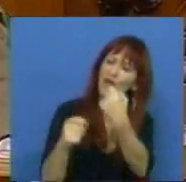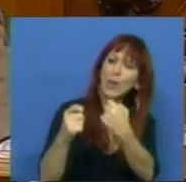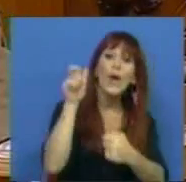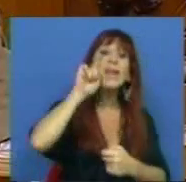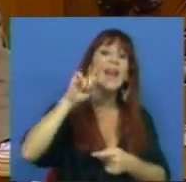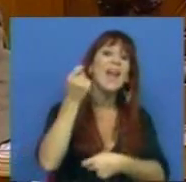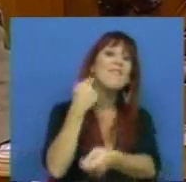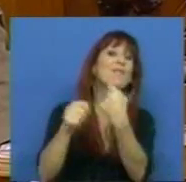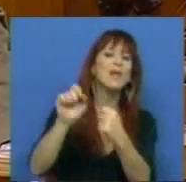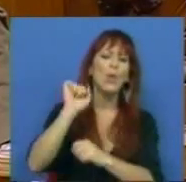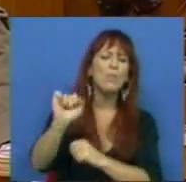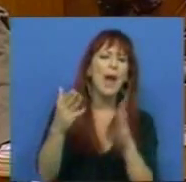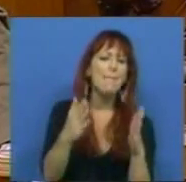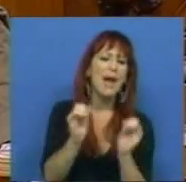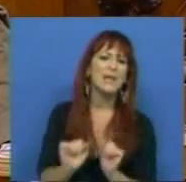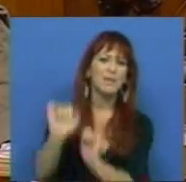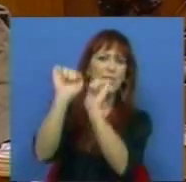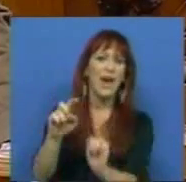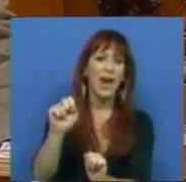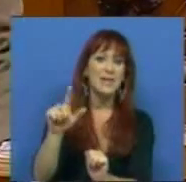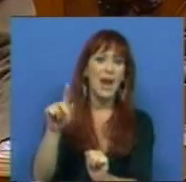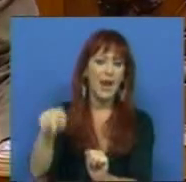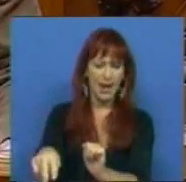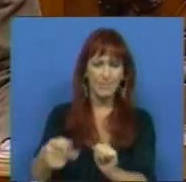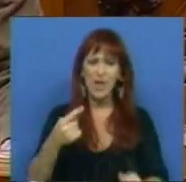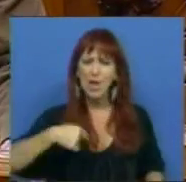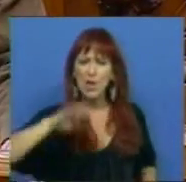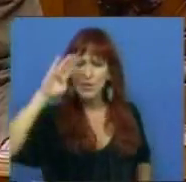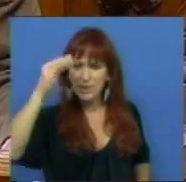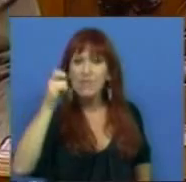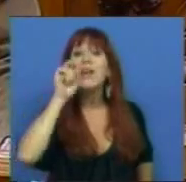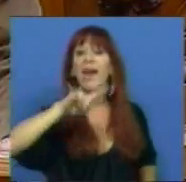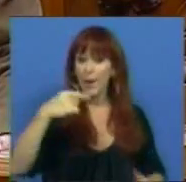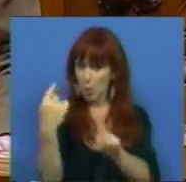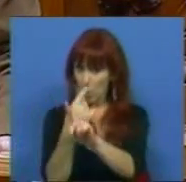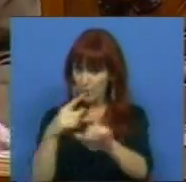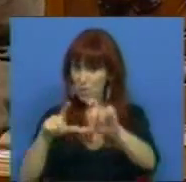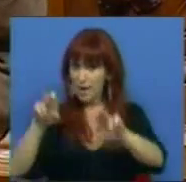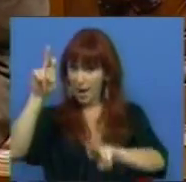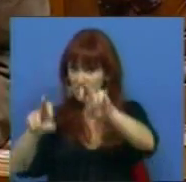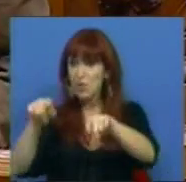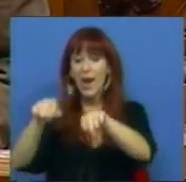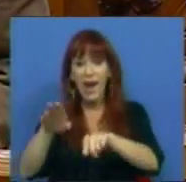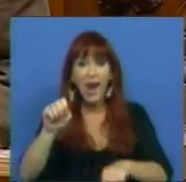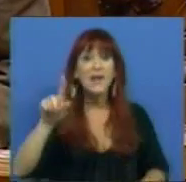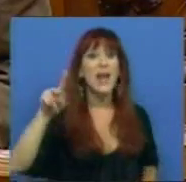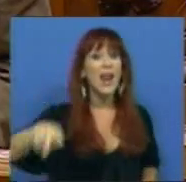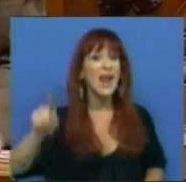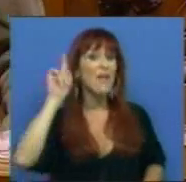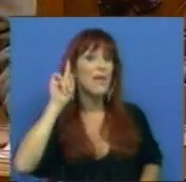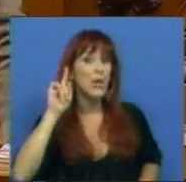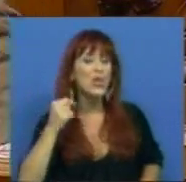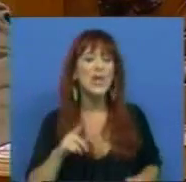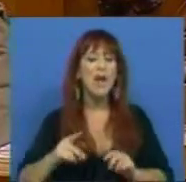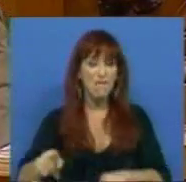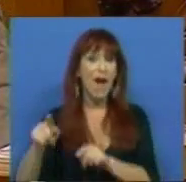e a quem vendeu a sua parte na SLN. E saberemos se quem comprou as ações foi a SLN Valor, de